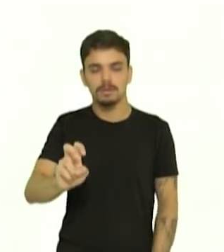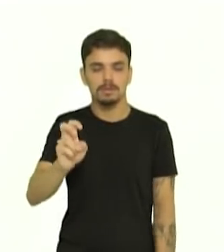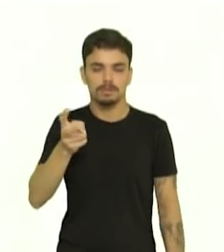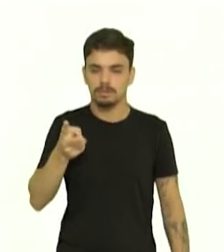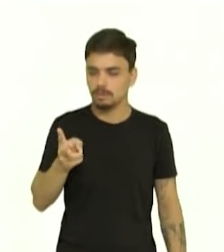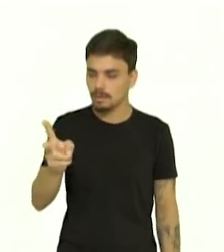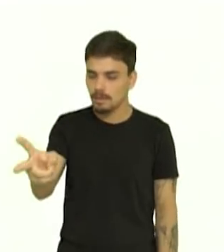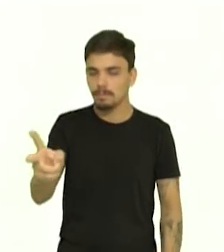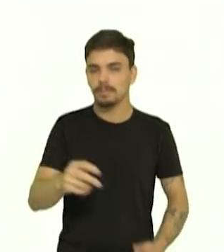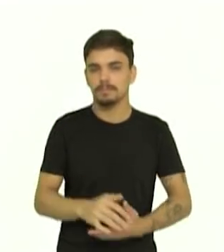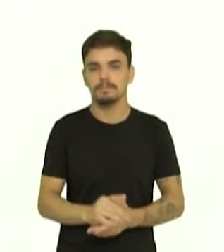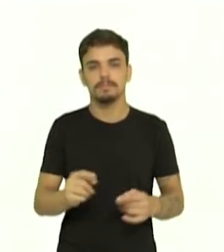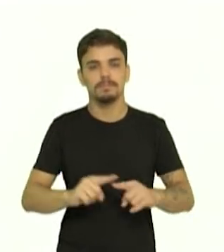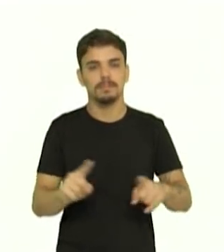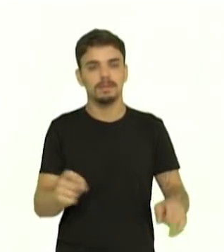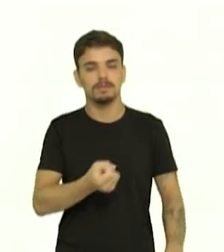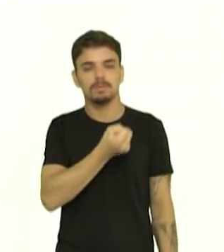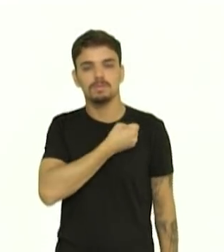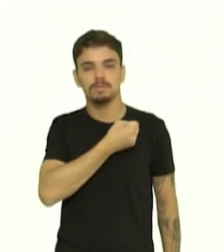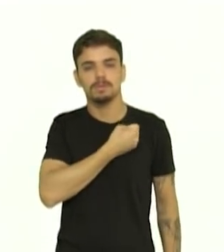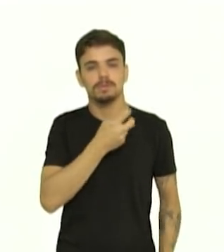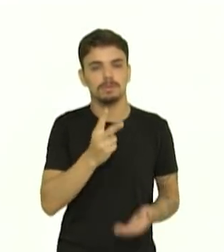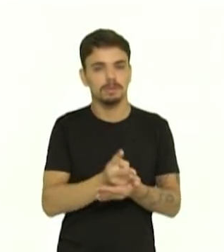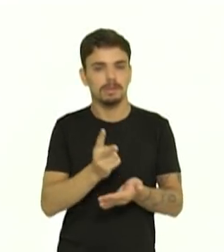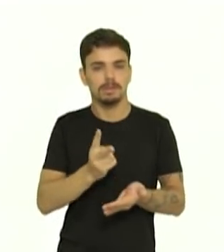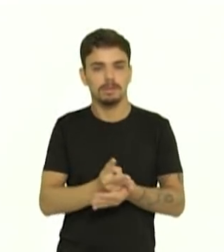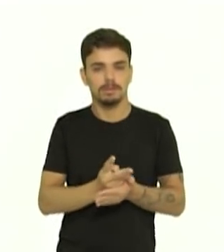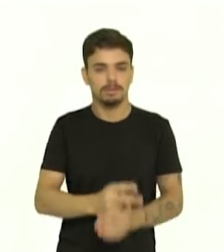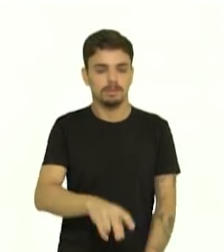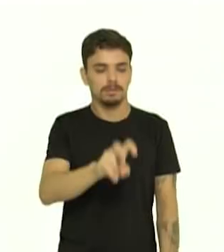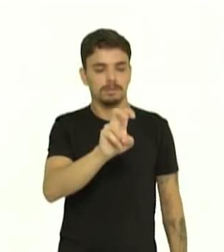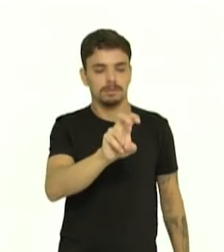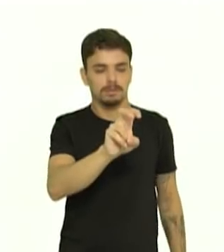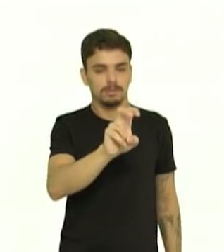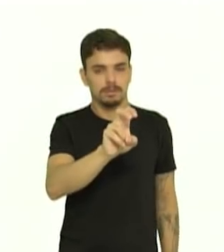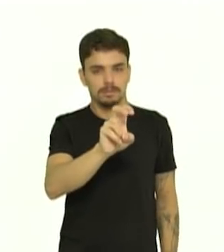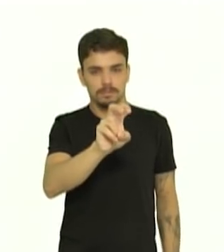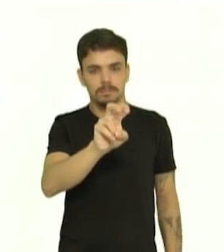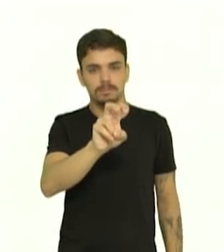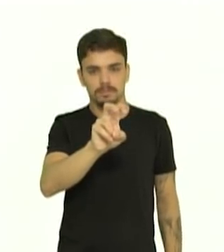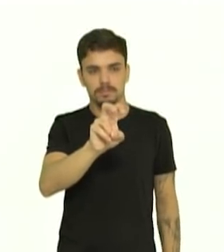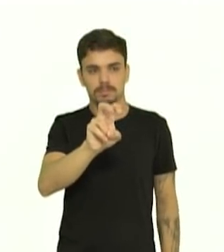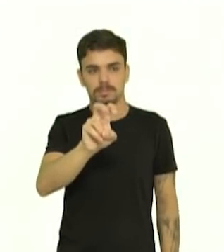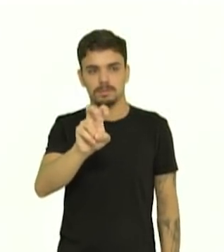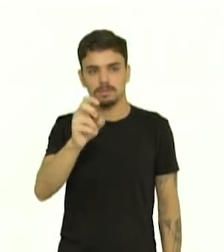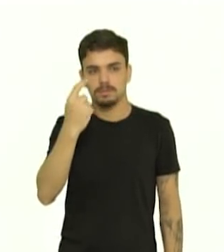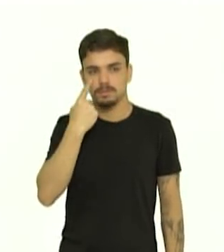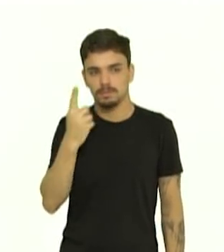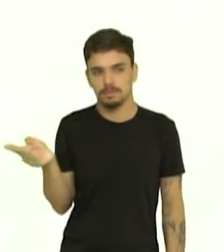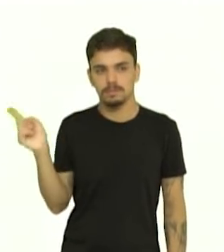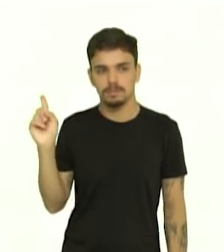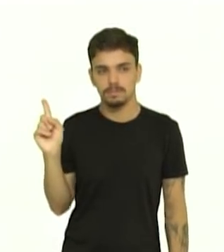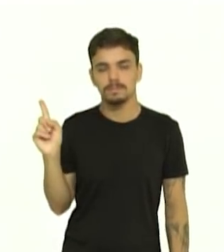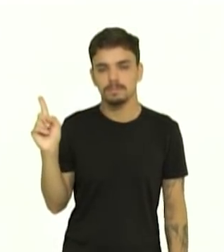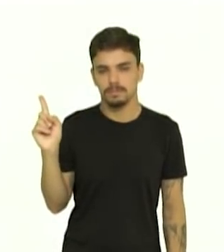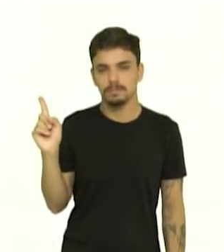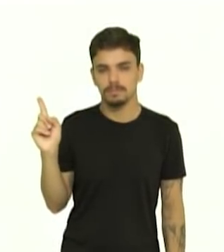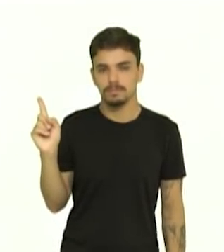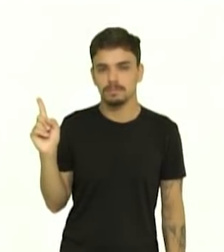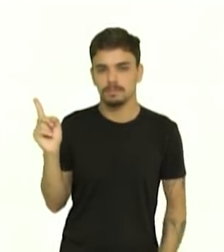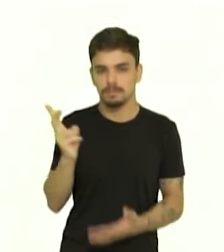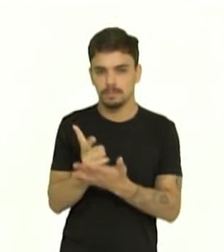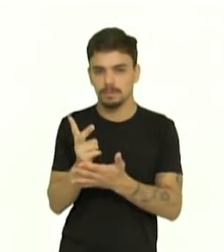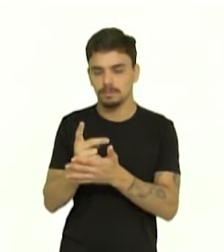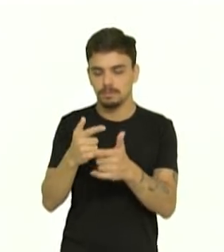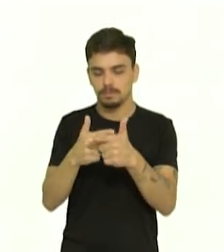infinitamente. Então, no quociente sempre vai dar 5 e o resto também sempre, o resto aqui da divisão,